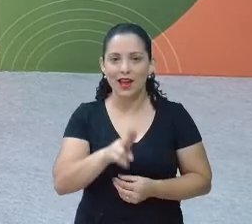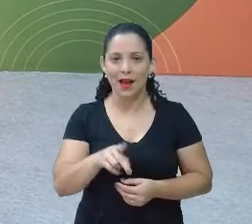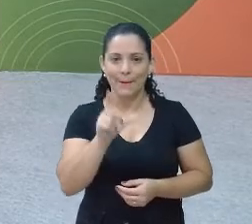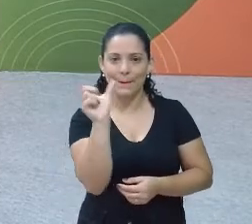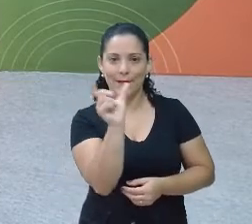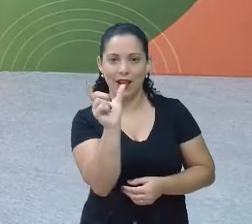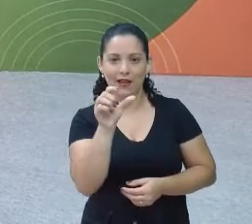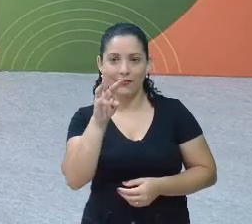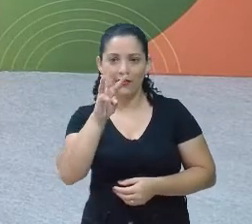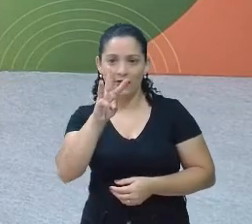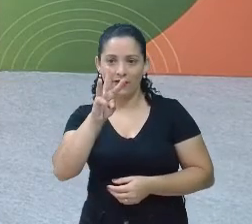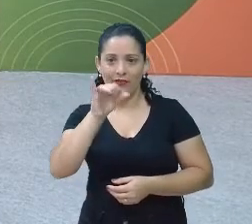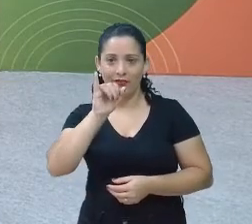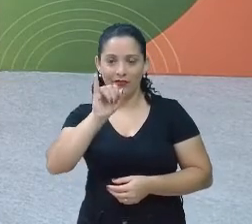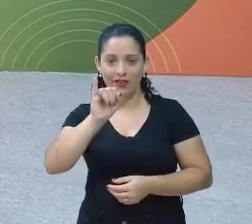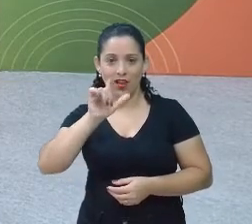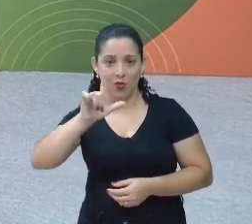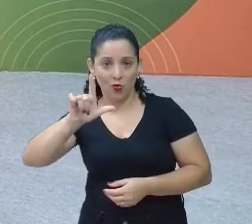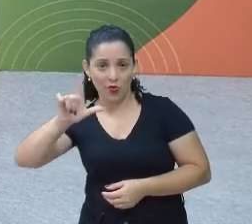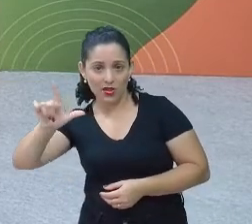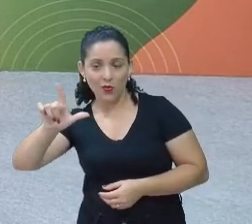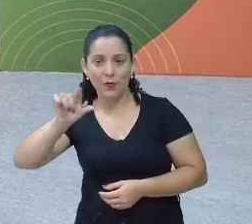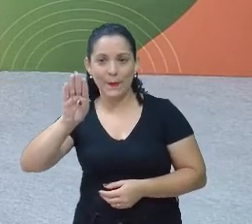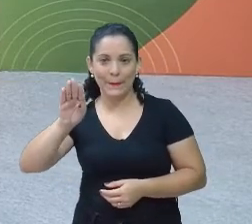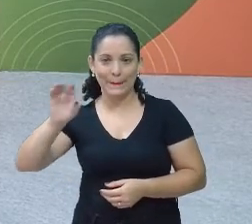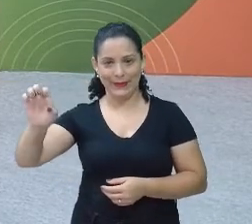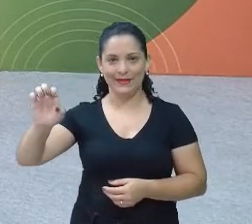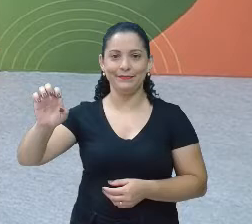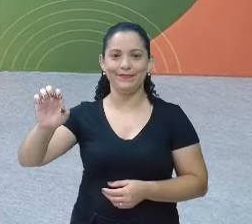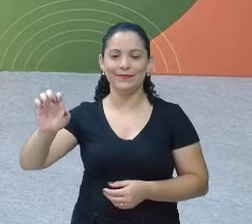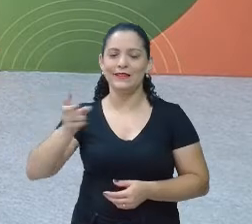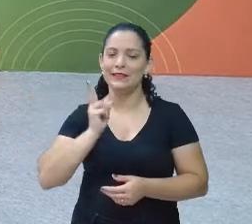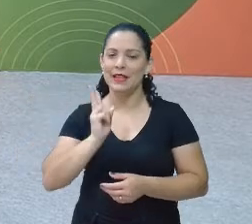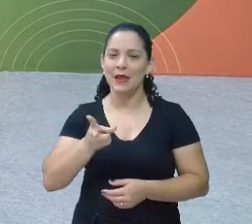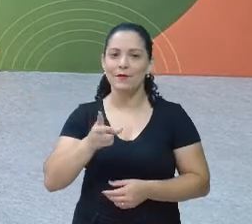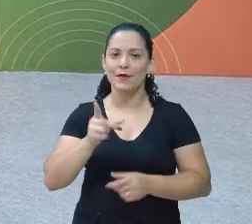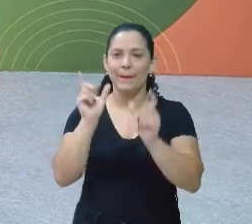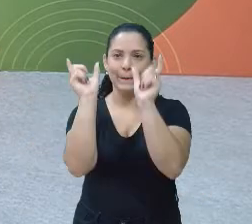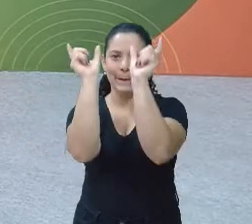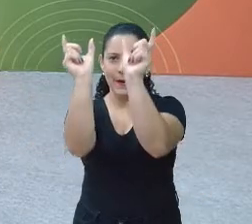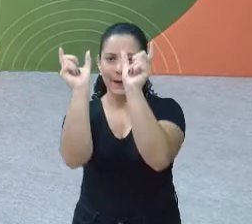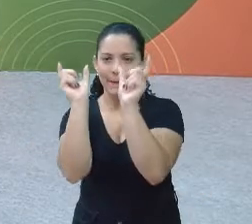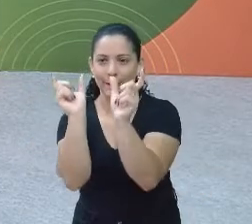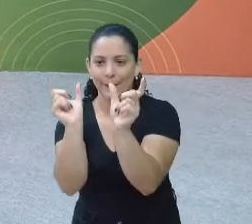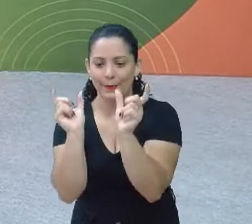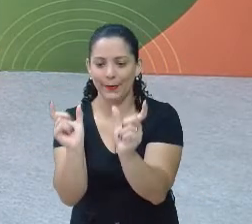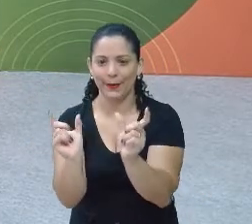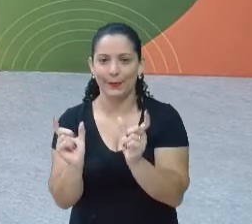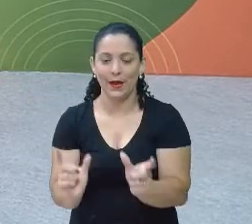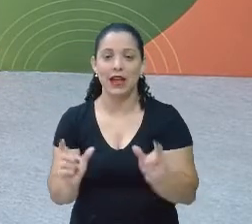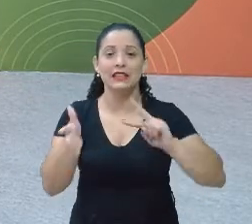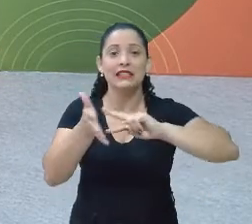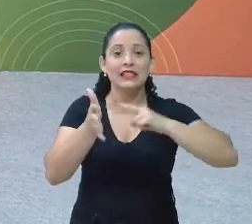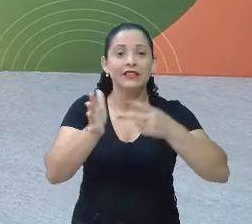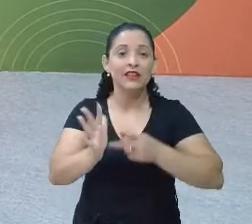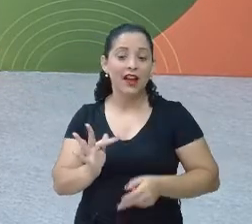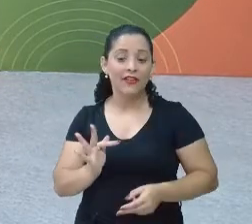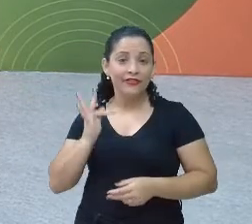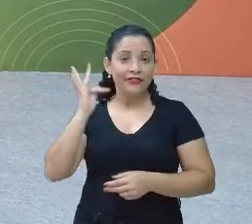Então, ó, I will be, you will be, he, she, it will be, porque todos eles é serei ou estarei, serei ou estarei,